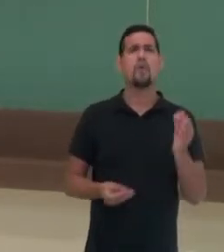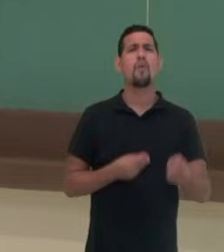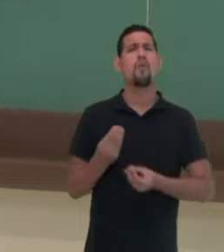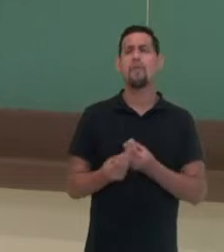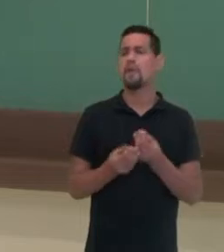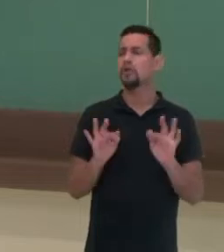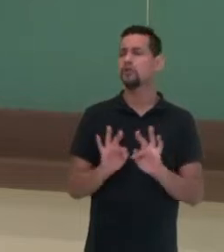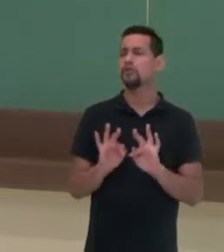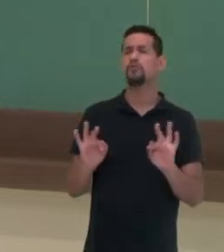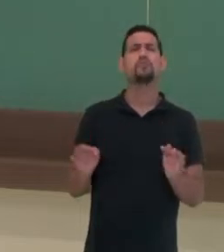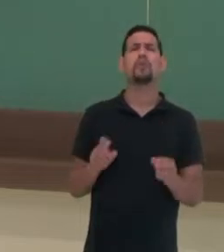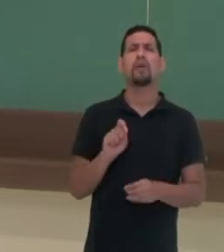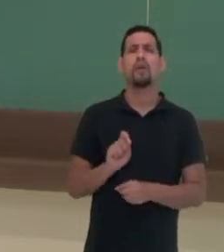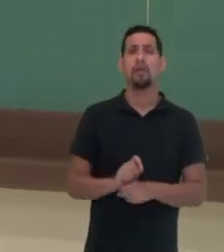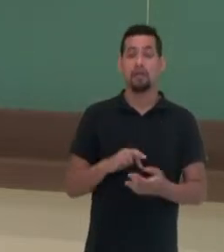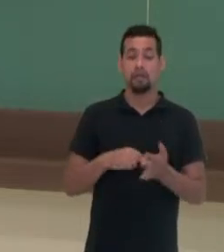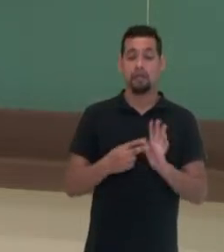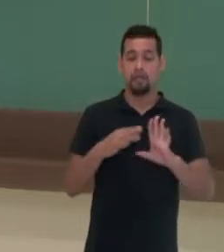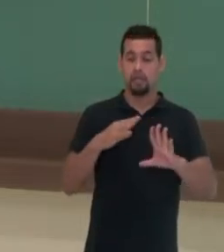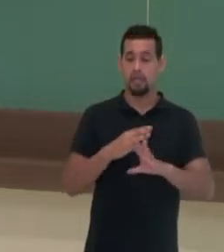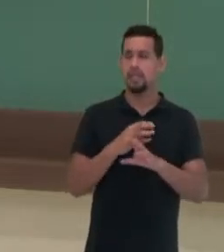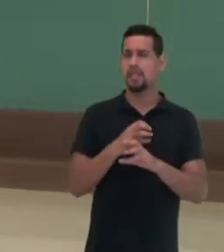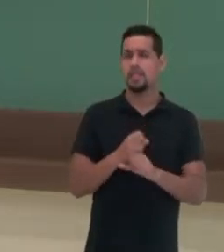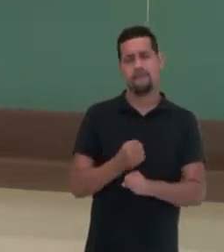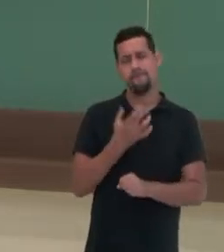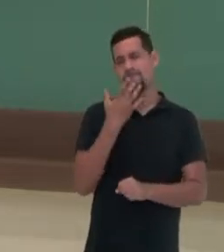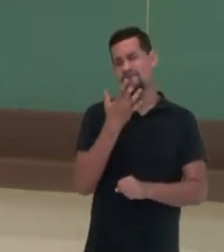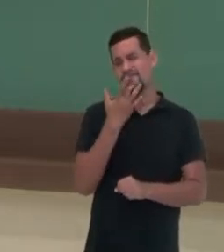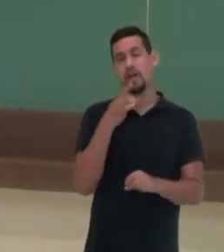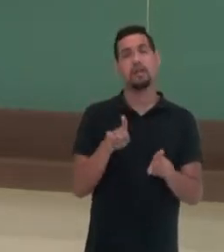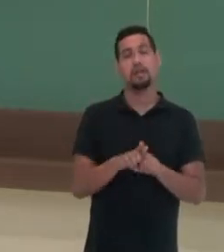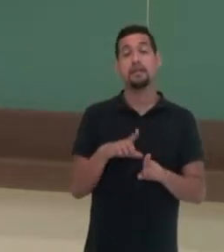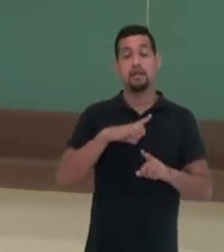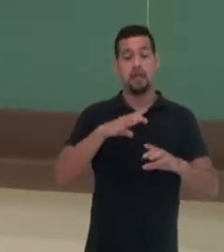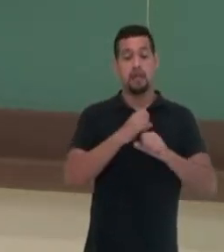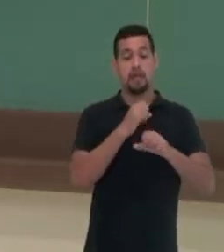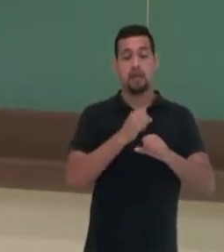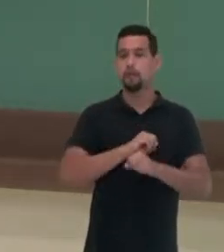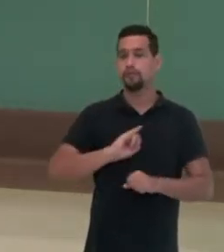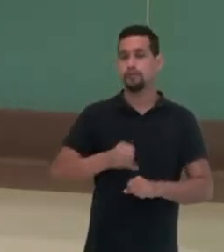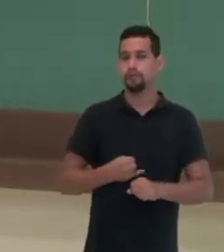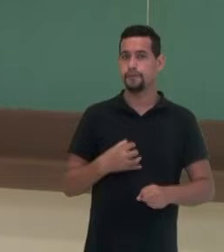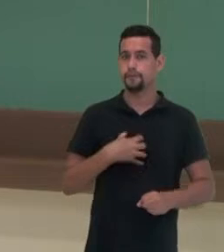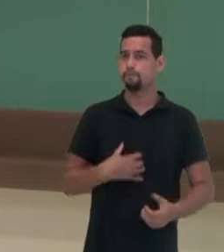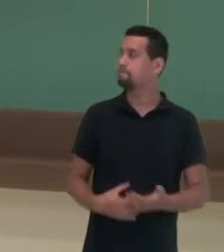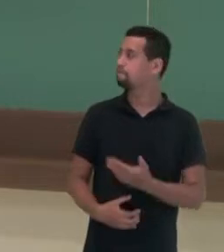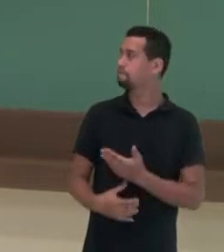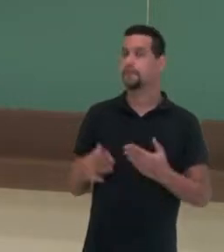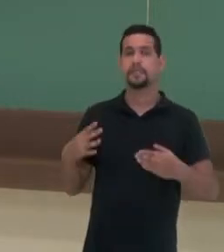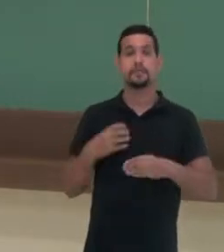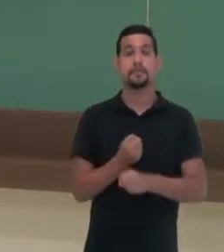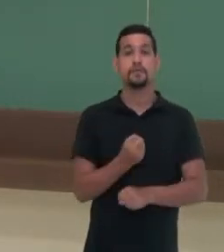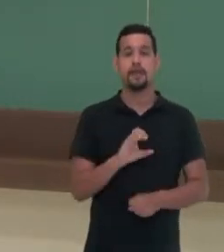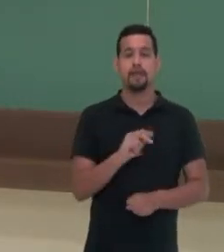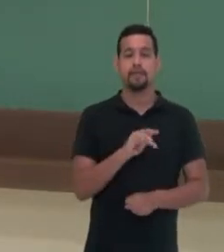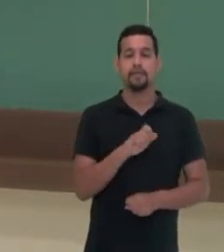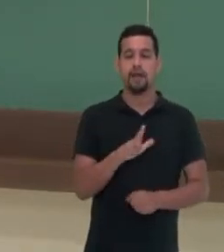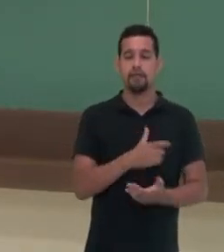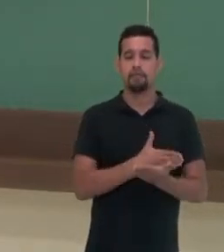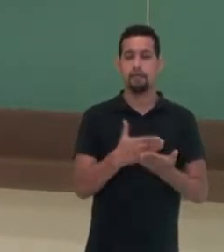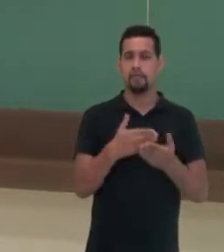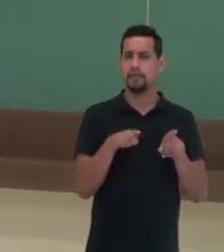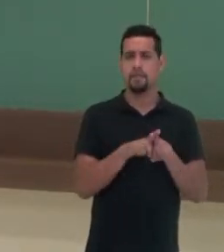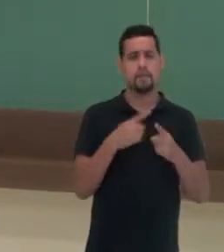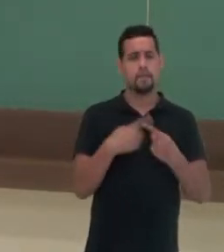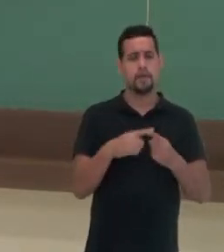simples lá, né? O juros simples é uma multiplicação muito tranquila. Você calcula o juro dessa forma, multiplicando o capital inicial,